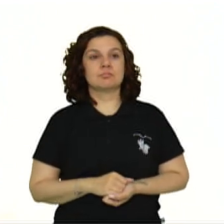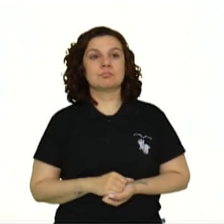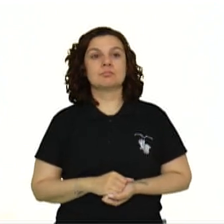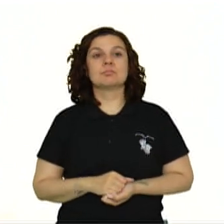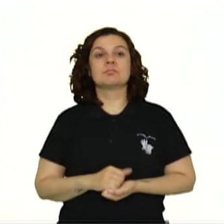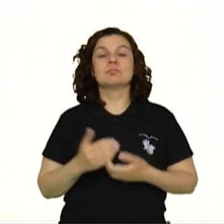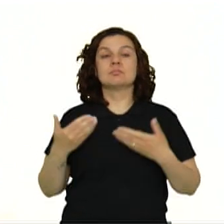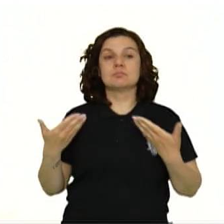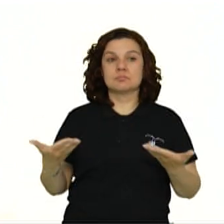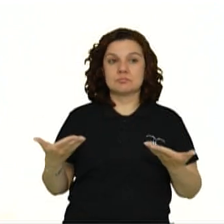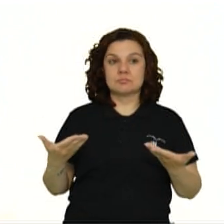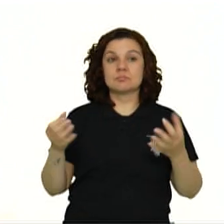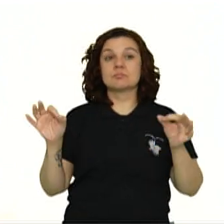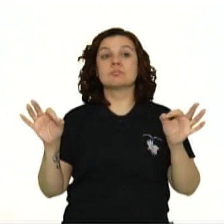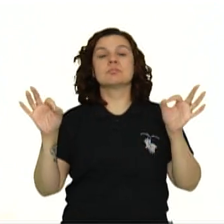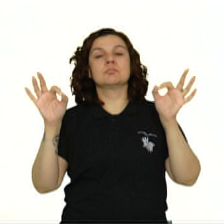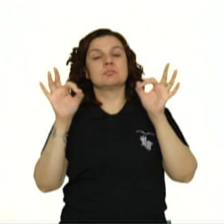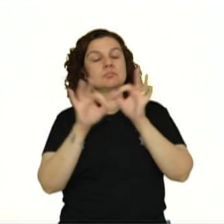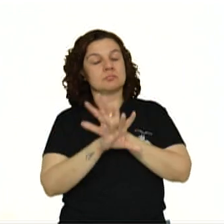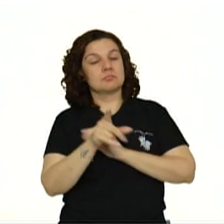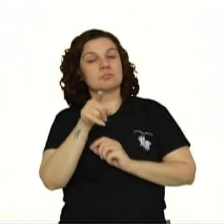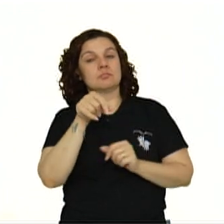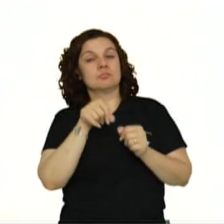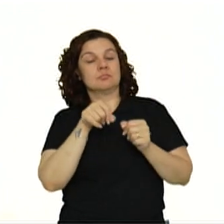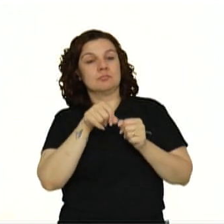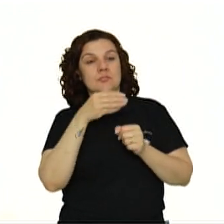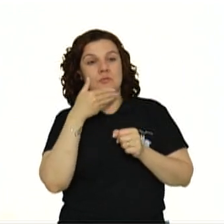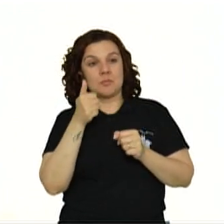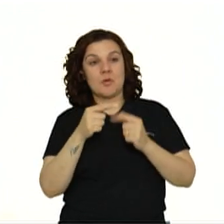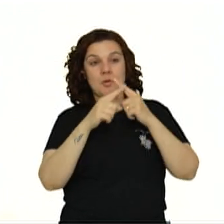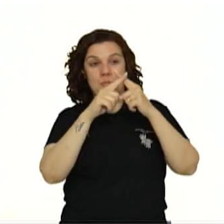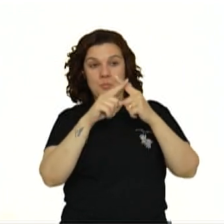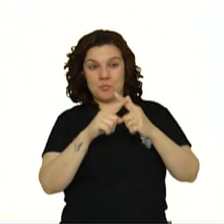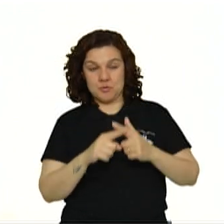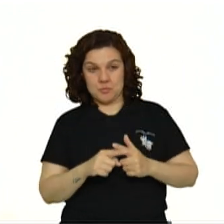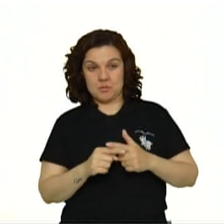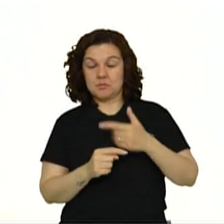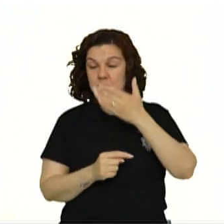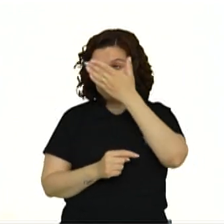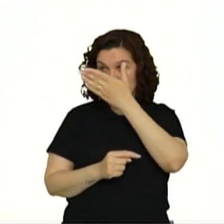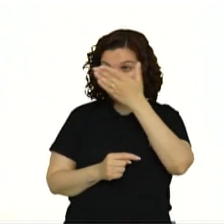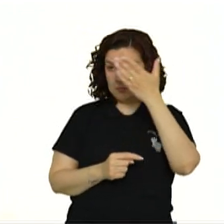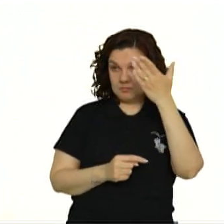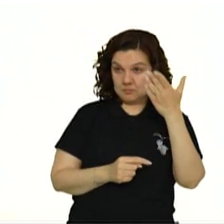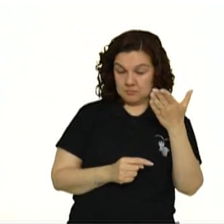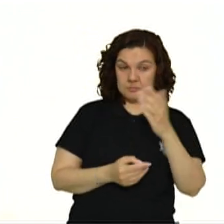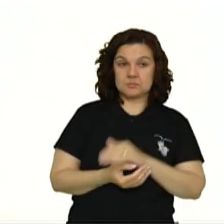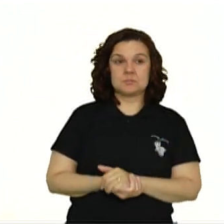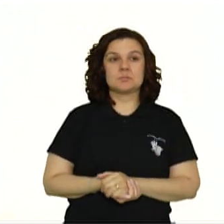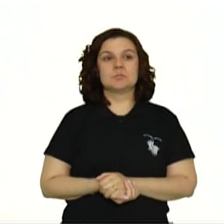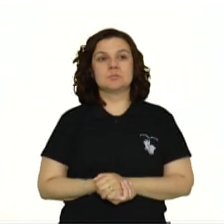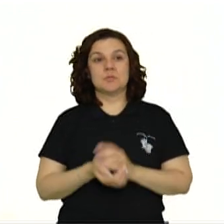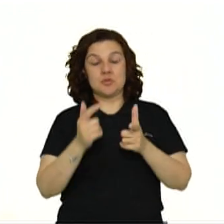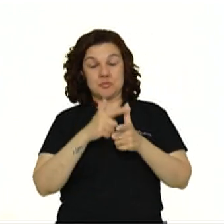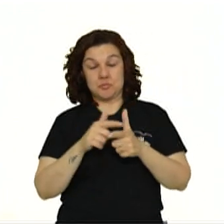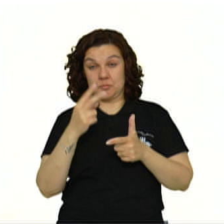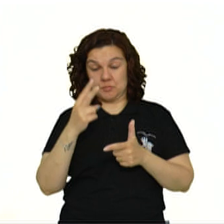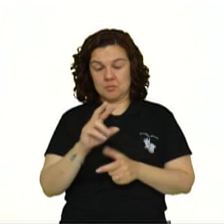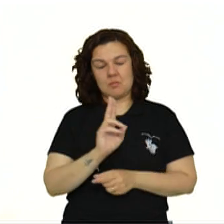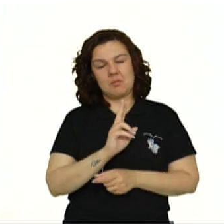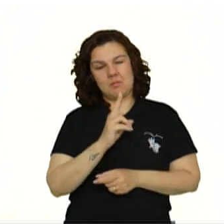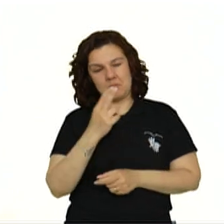400. Faça como você achar melhor. Multiplique 400 por 3,14 dividido por